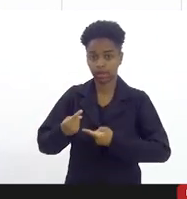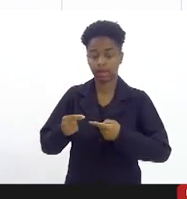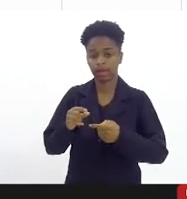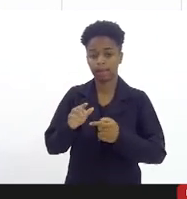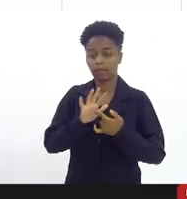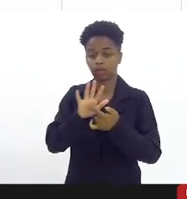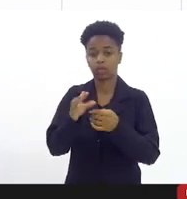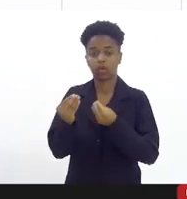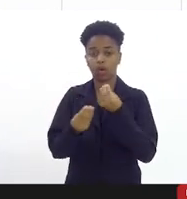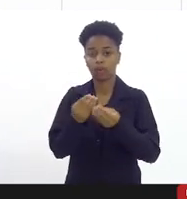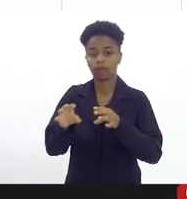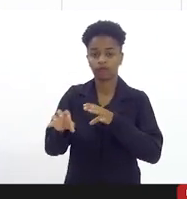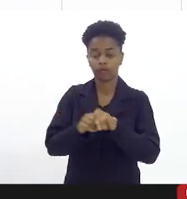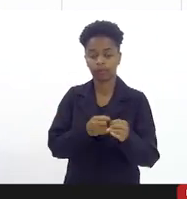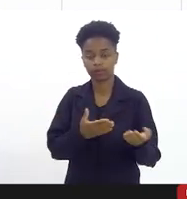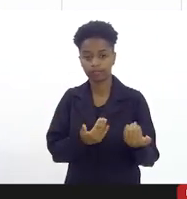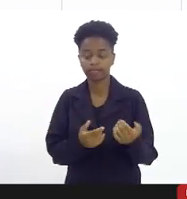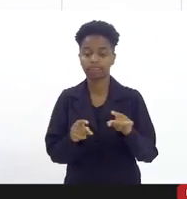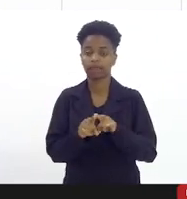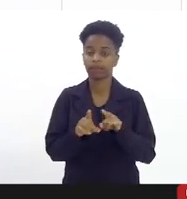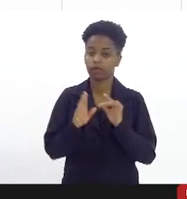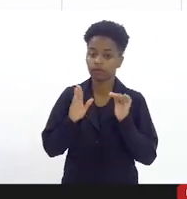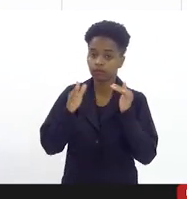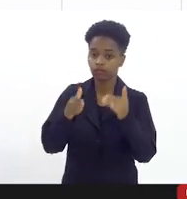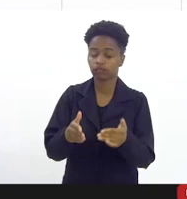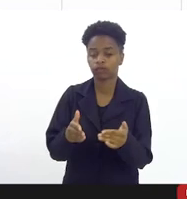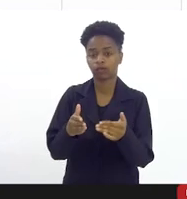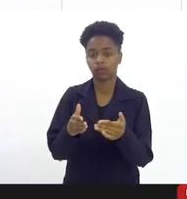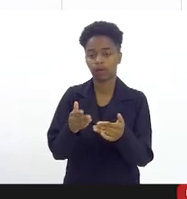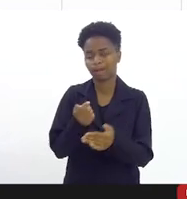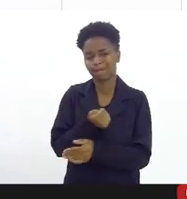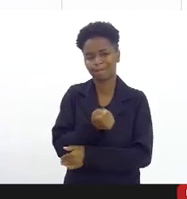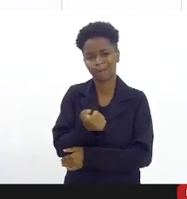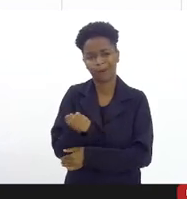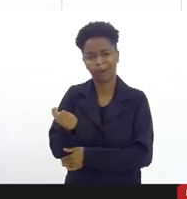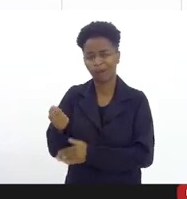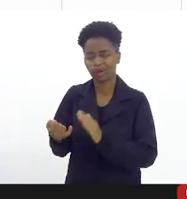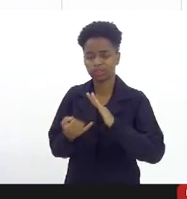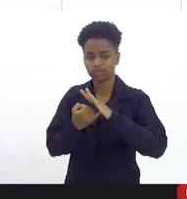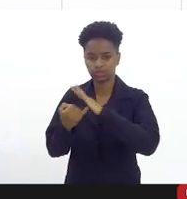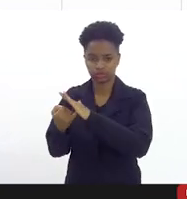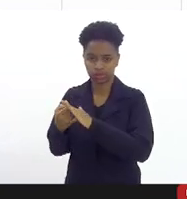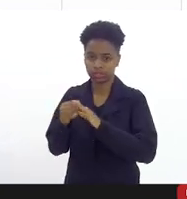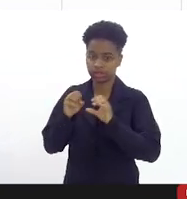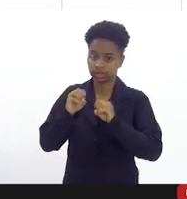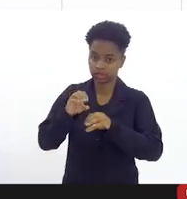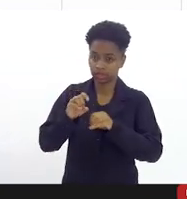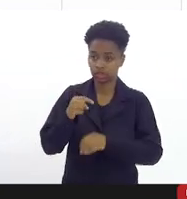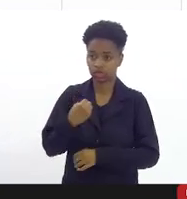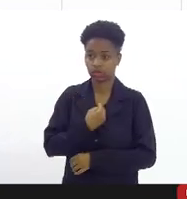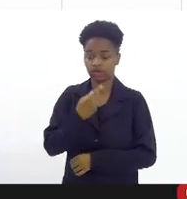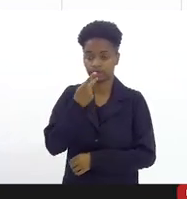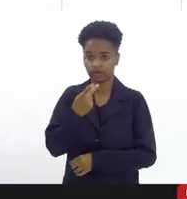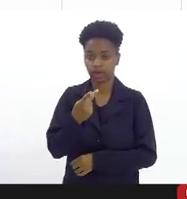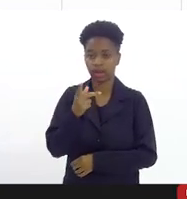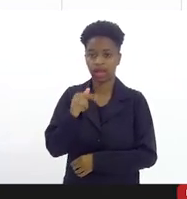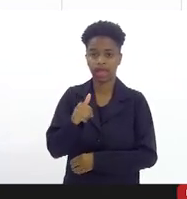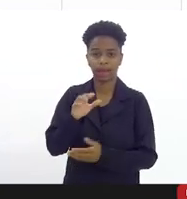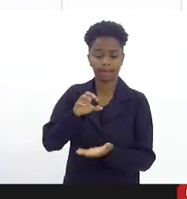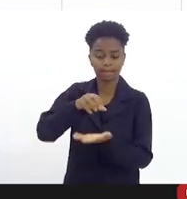da Juventude concentrada né em muito poucas instituições de ensino que a gente chama de oligopólios né